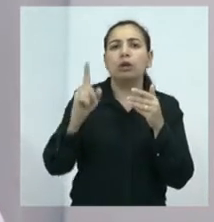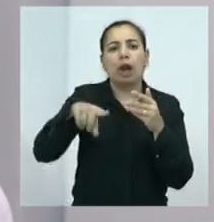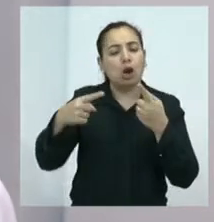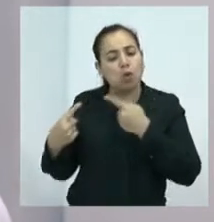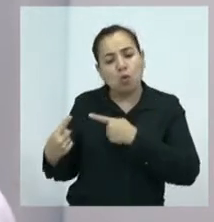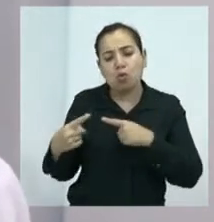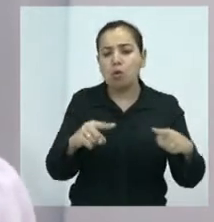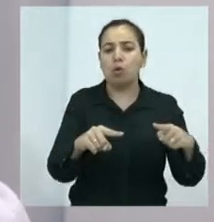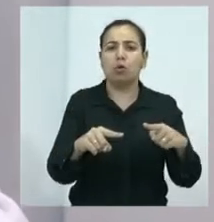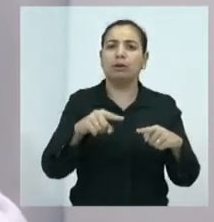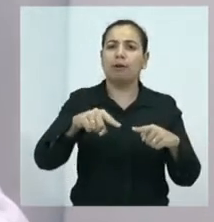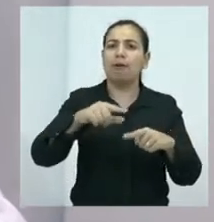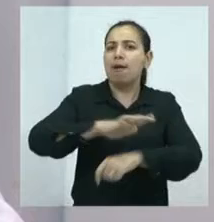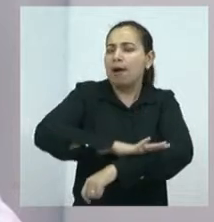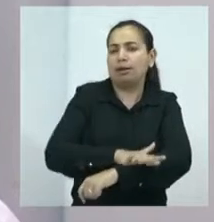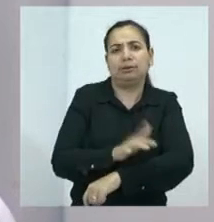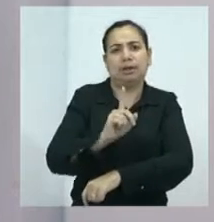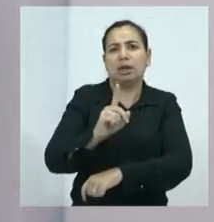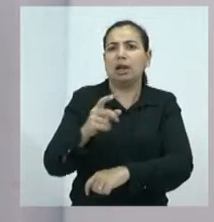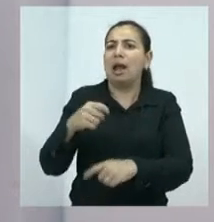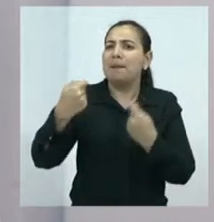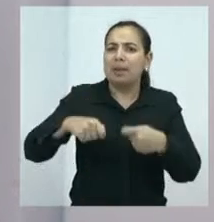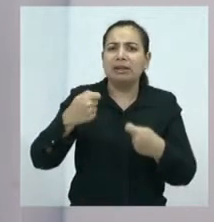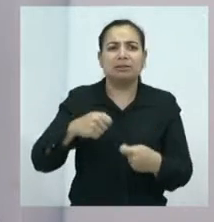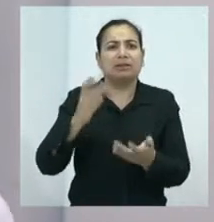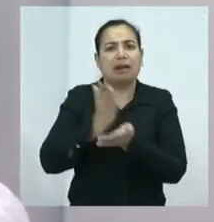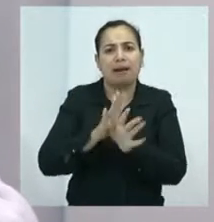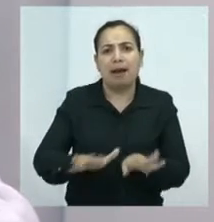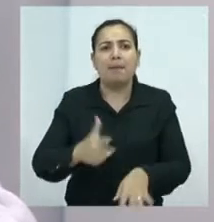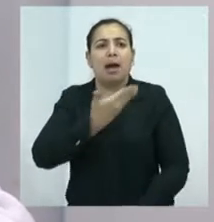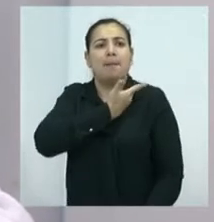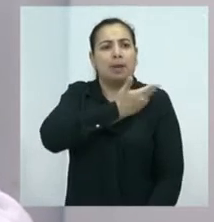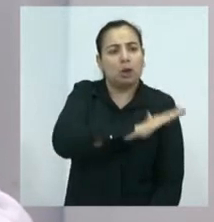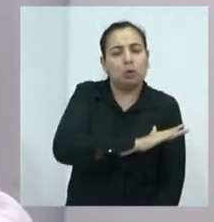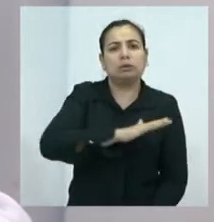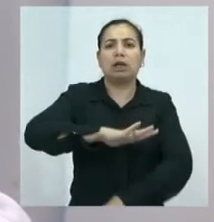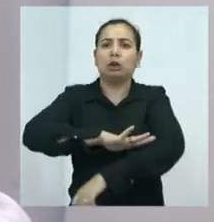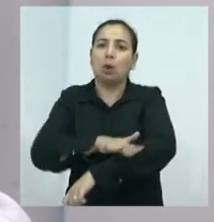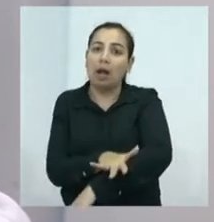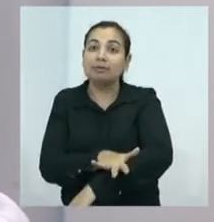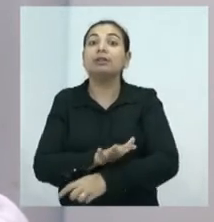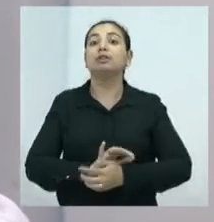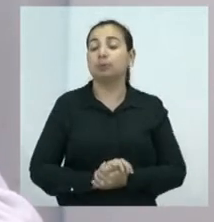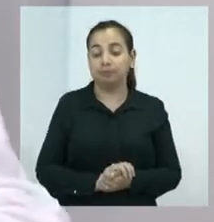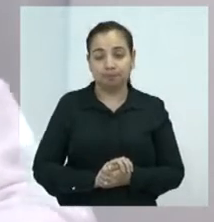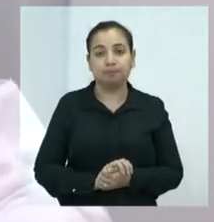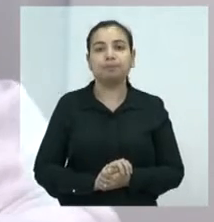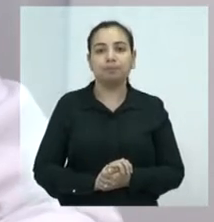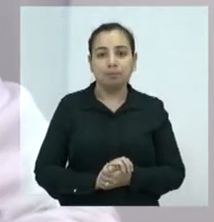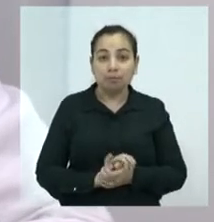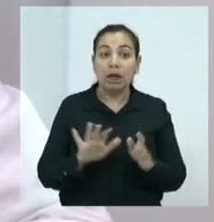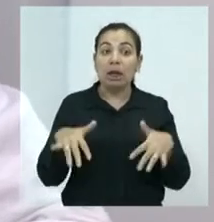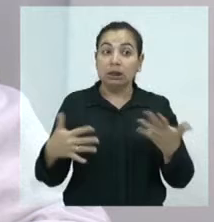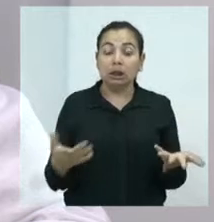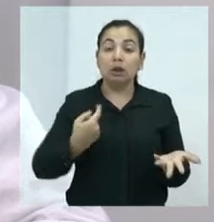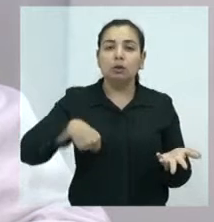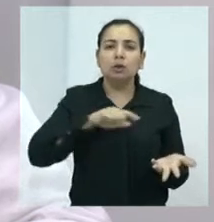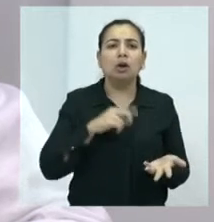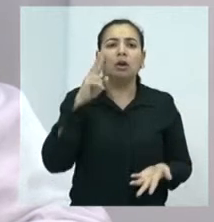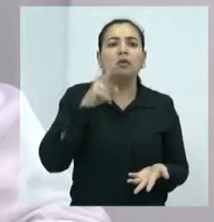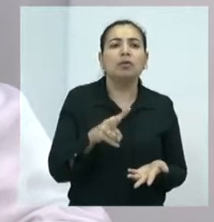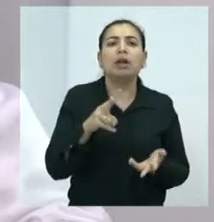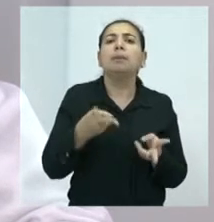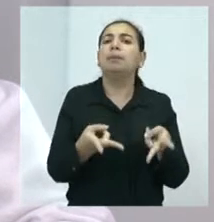população negra para lutar contra o preconceito e contra o racismo. Desta forma, a gente pode